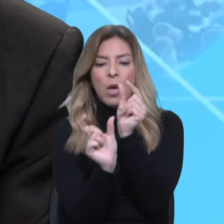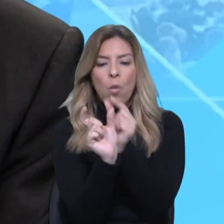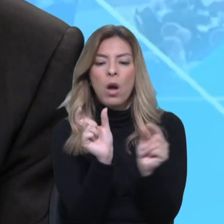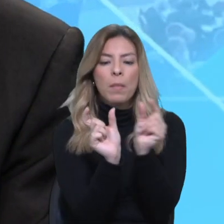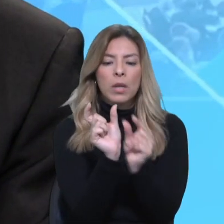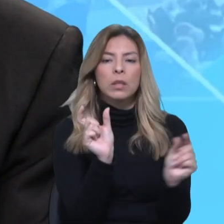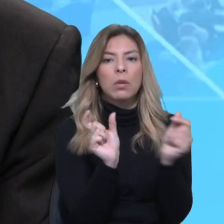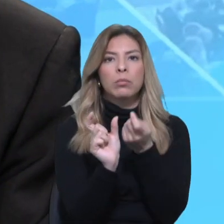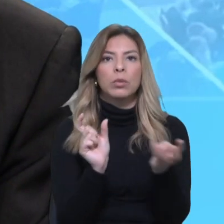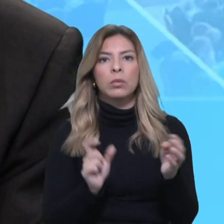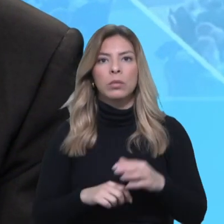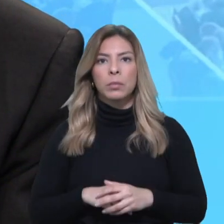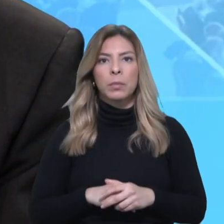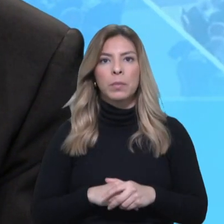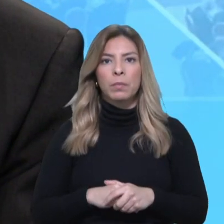em japonês